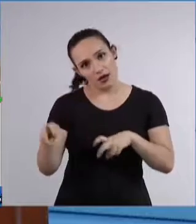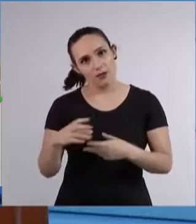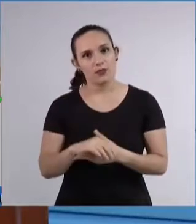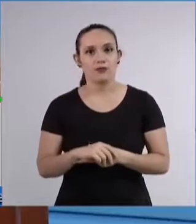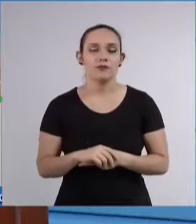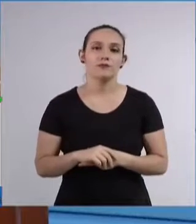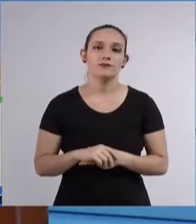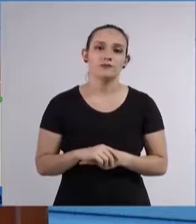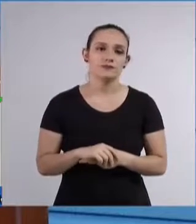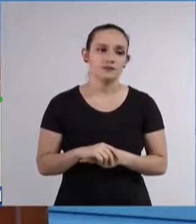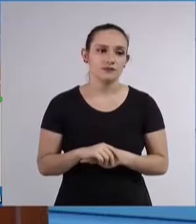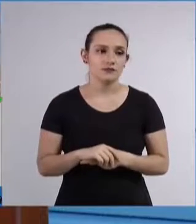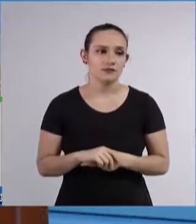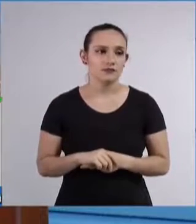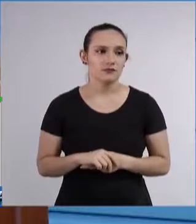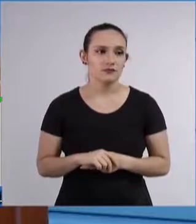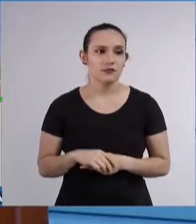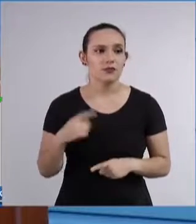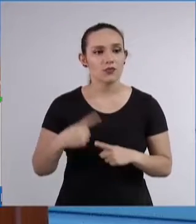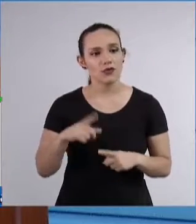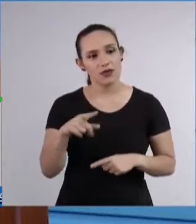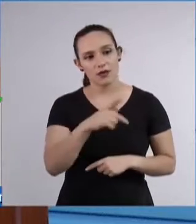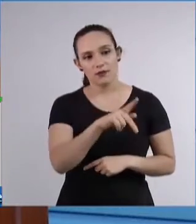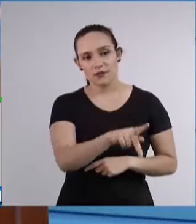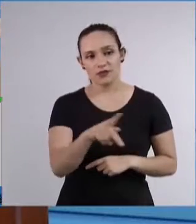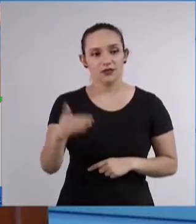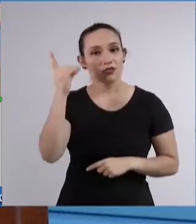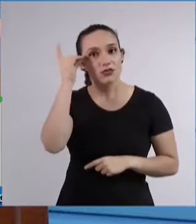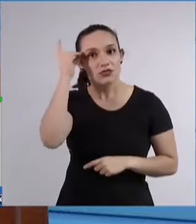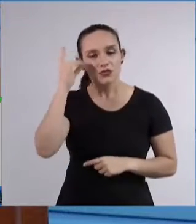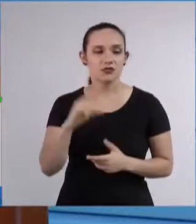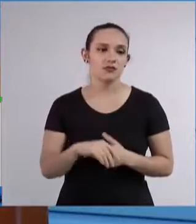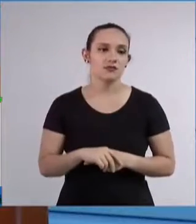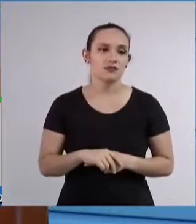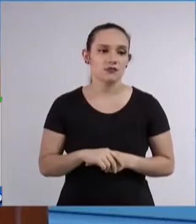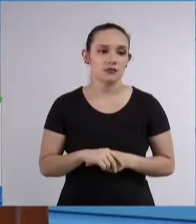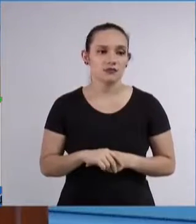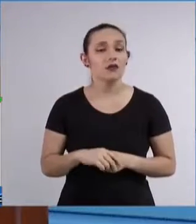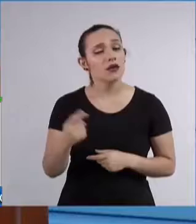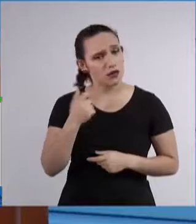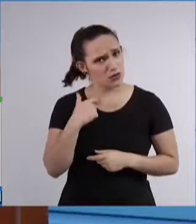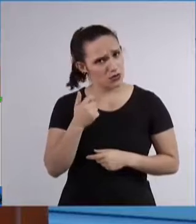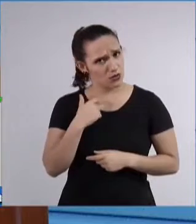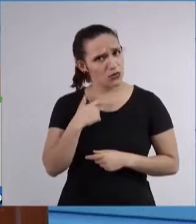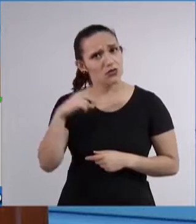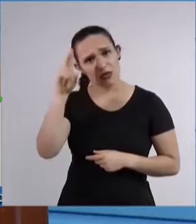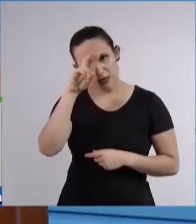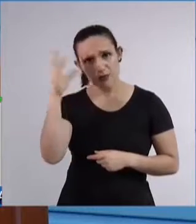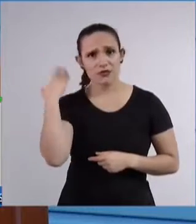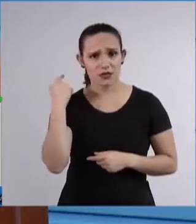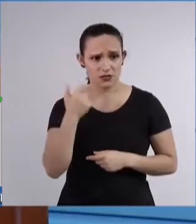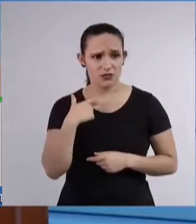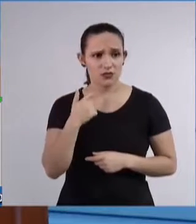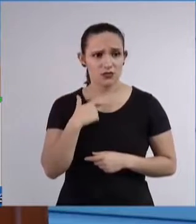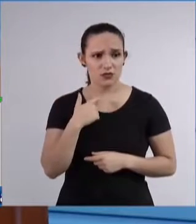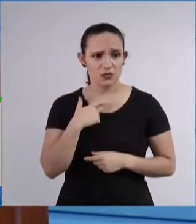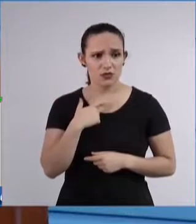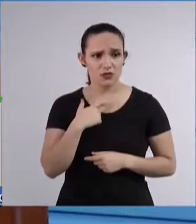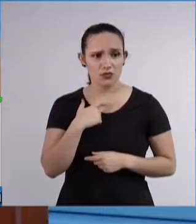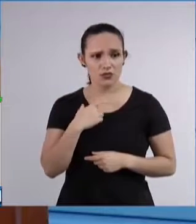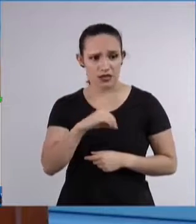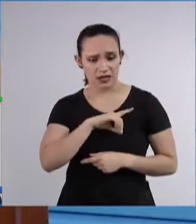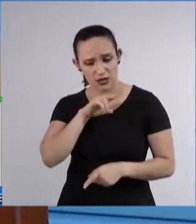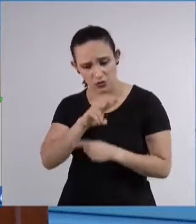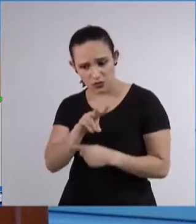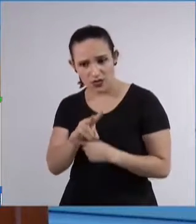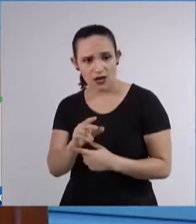através da presidenta Dilma, mas quem executou, eu falo quando era delegado federal do Ministério do Desenvolvimento Agrário, quem executou a maior parte de recursos